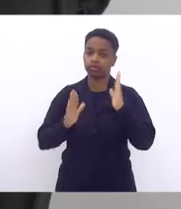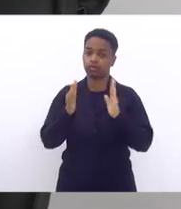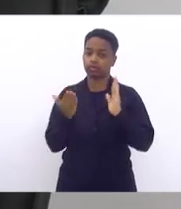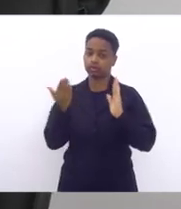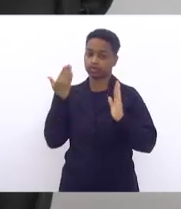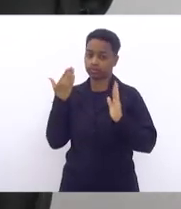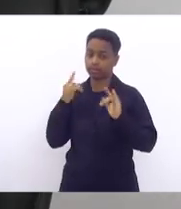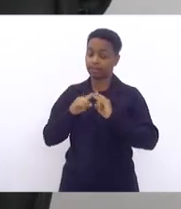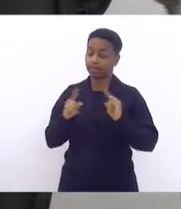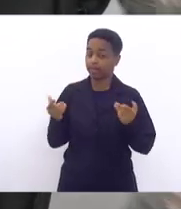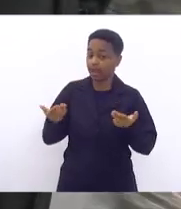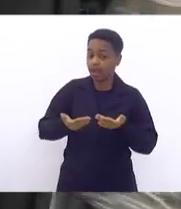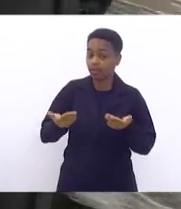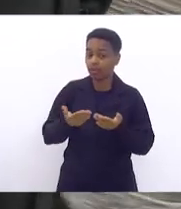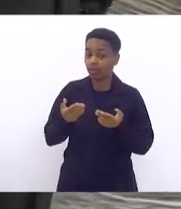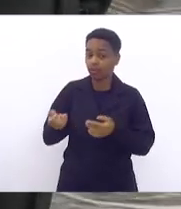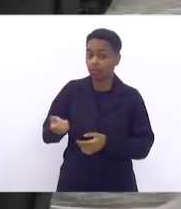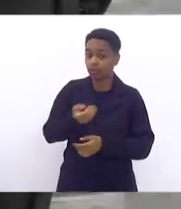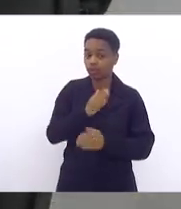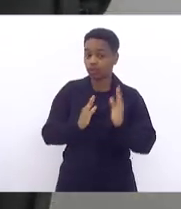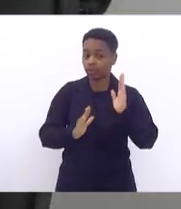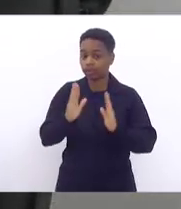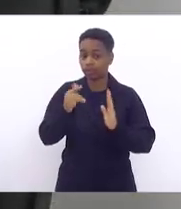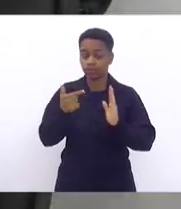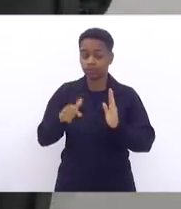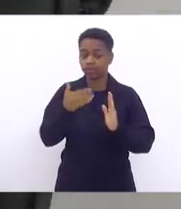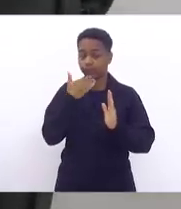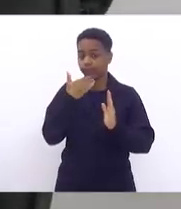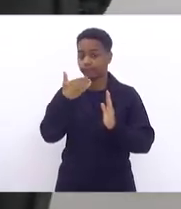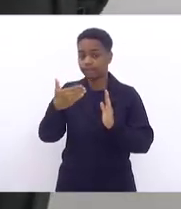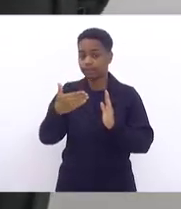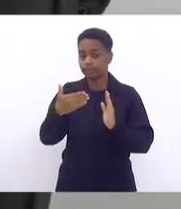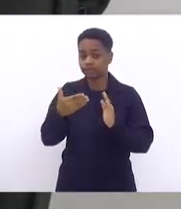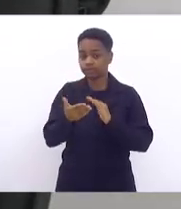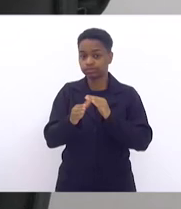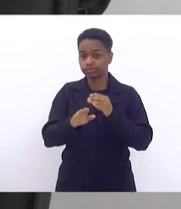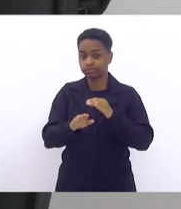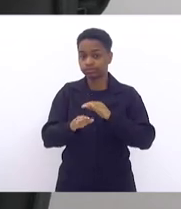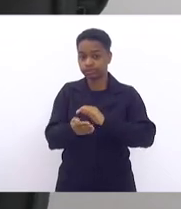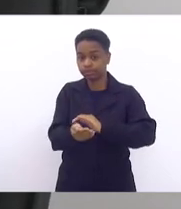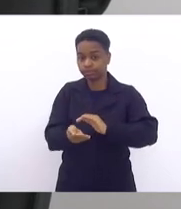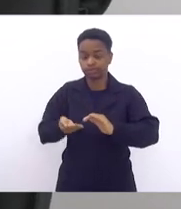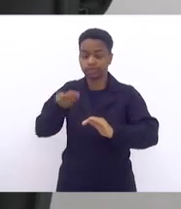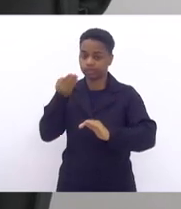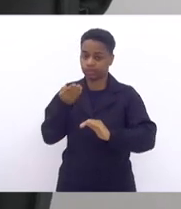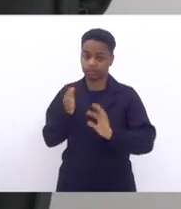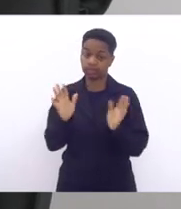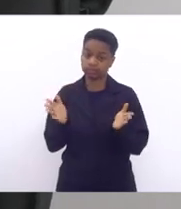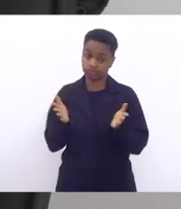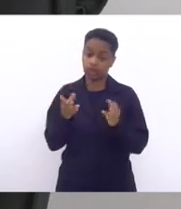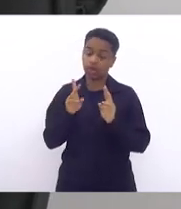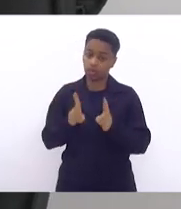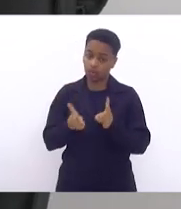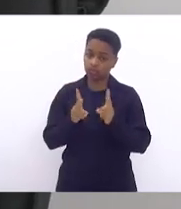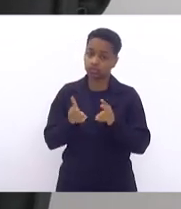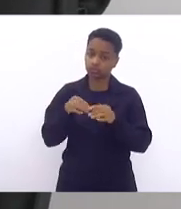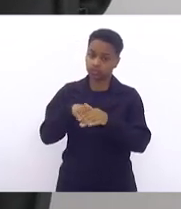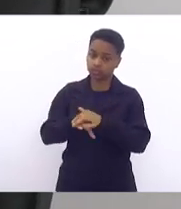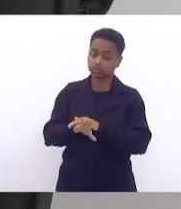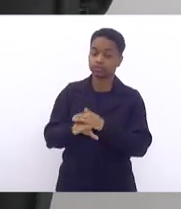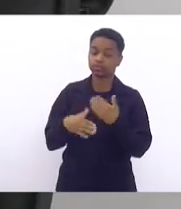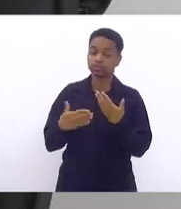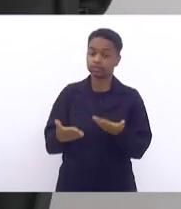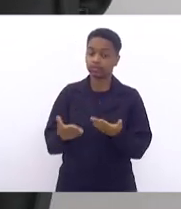Nessa nova legislatura, não houve pedido de desarquivamento. Então, o projeto está arquivado.